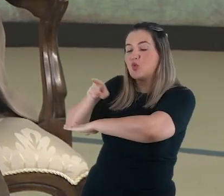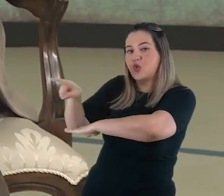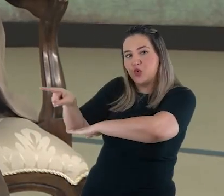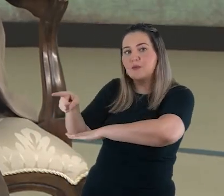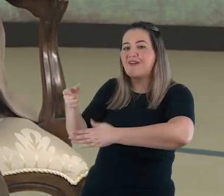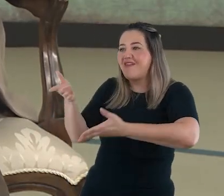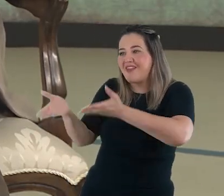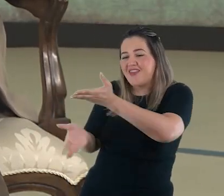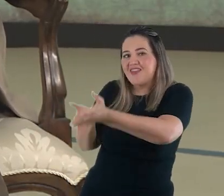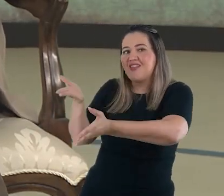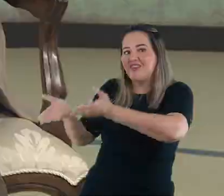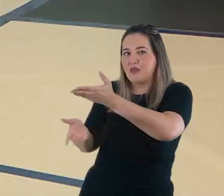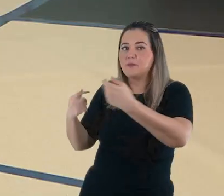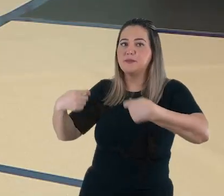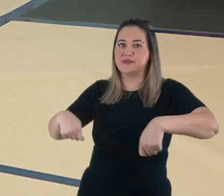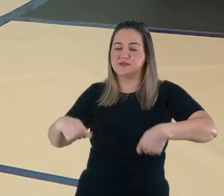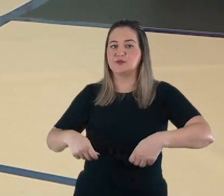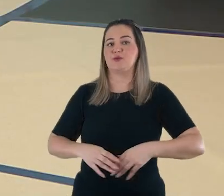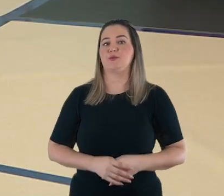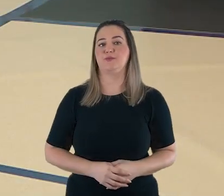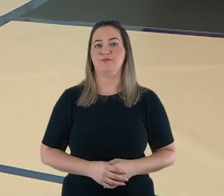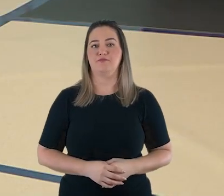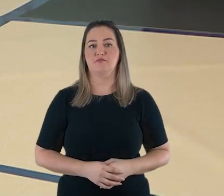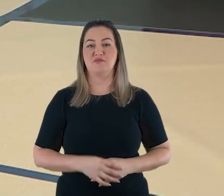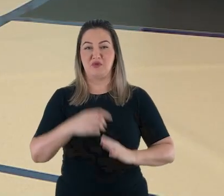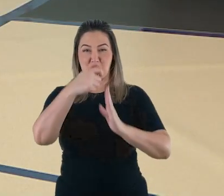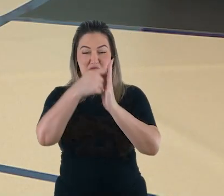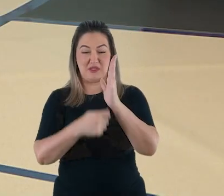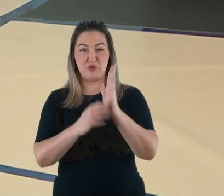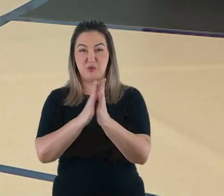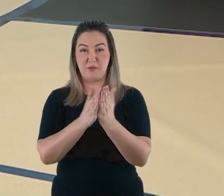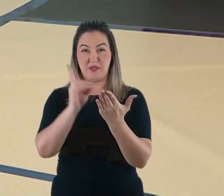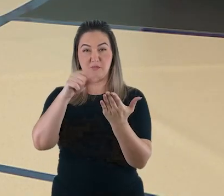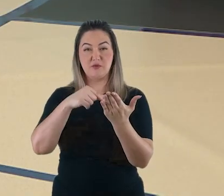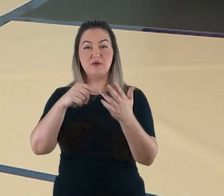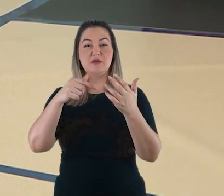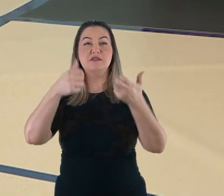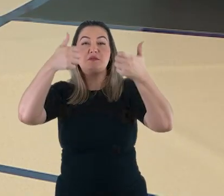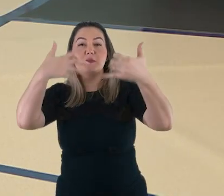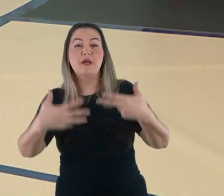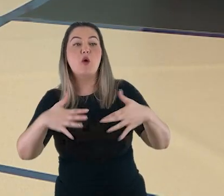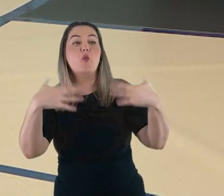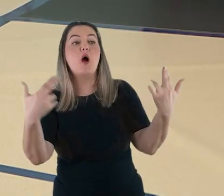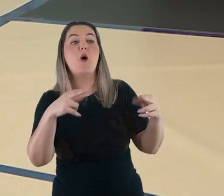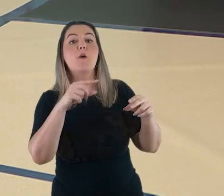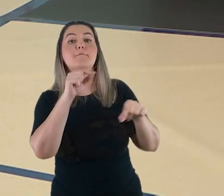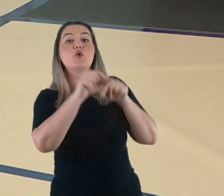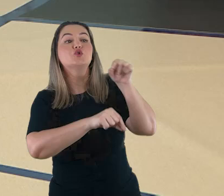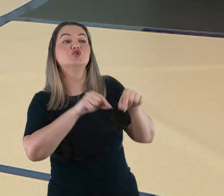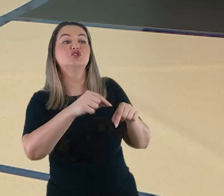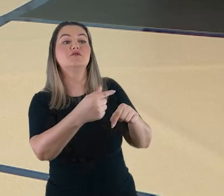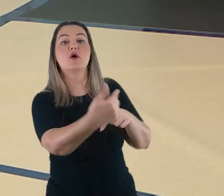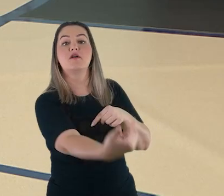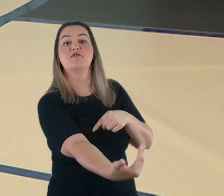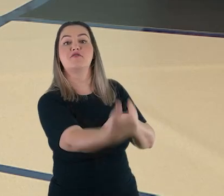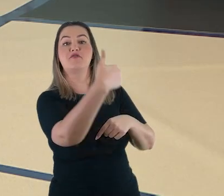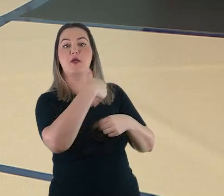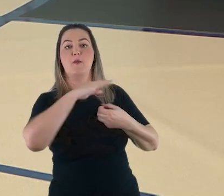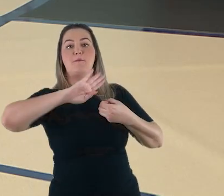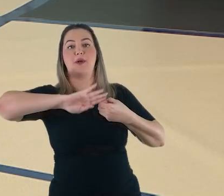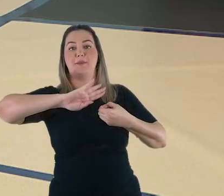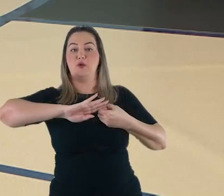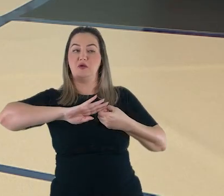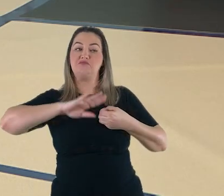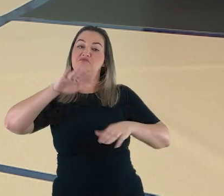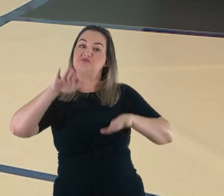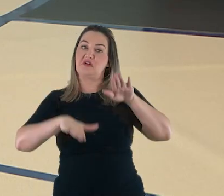seu reinado. Embora o texto bíblico não afirme o motivo da viagem de Zedequias à Babilônia, talvez possa